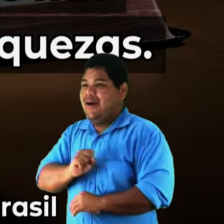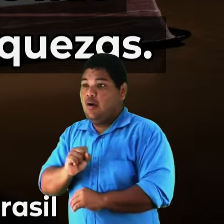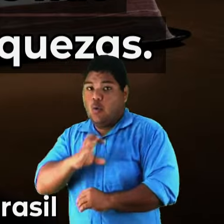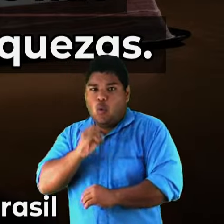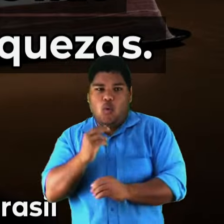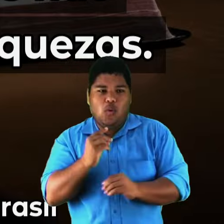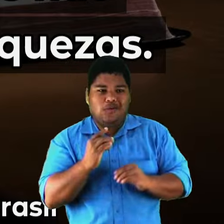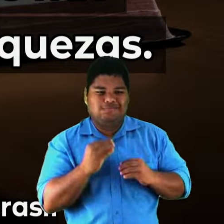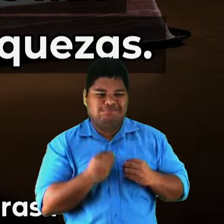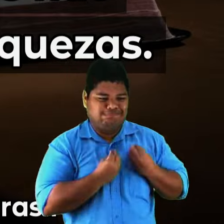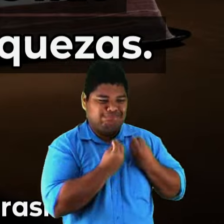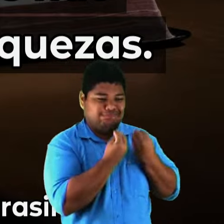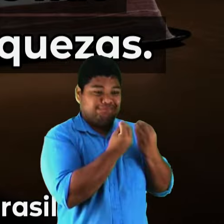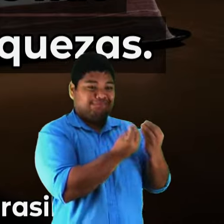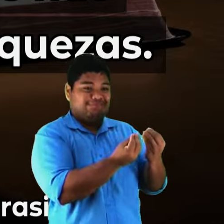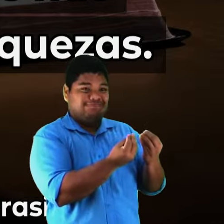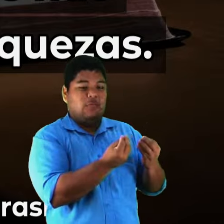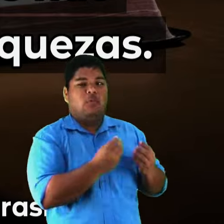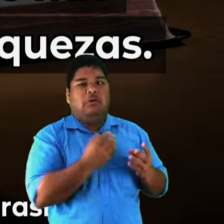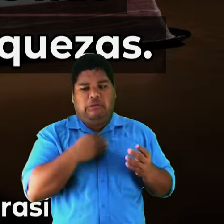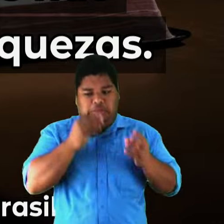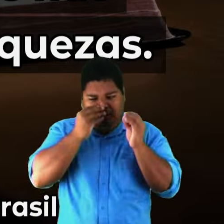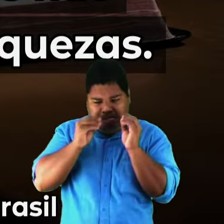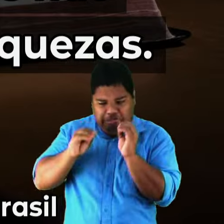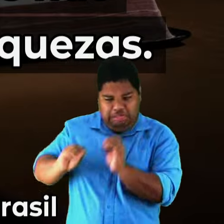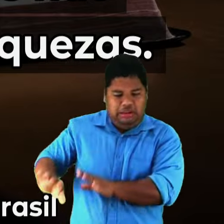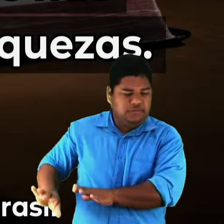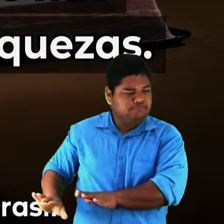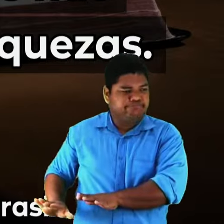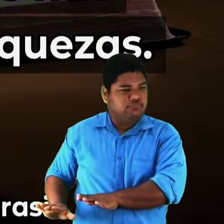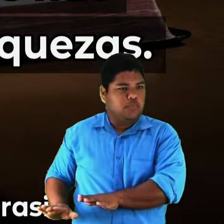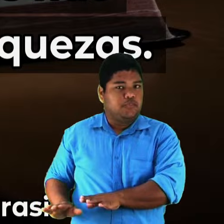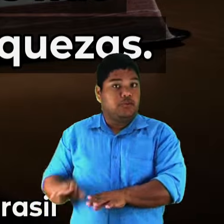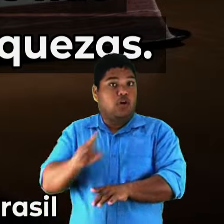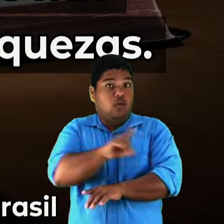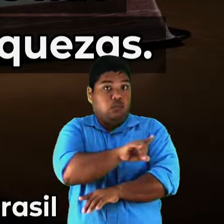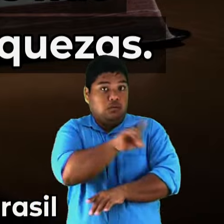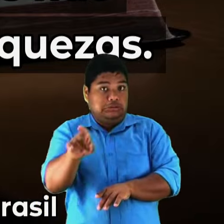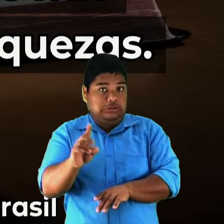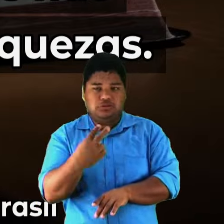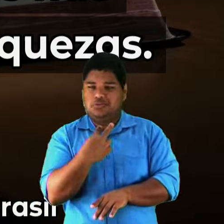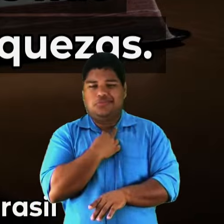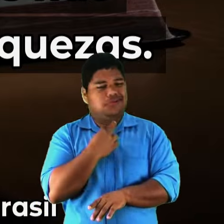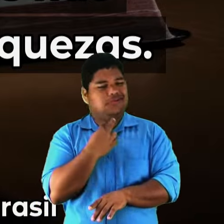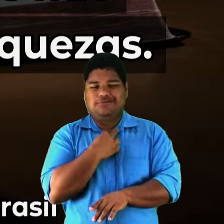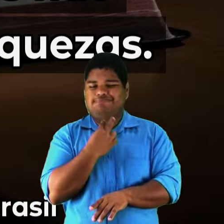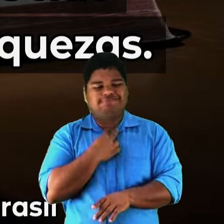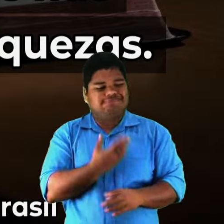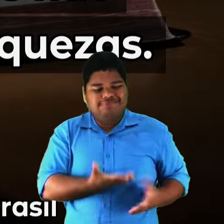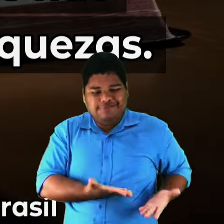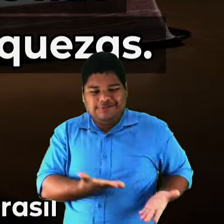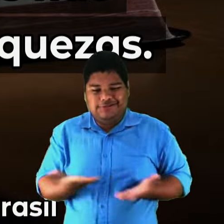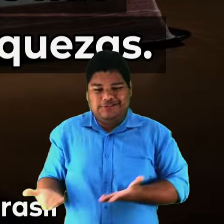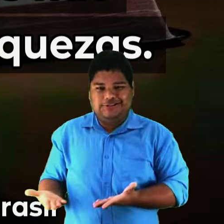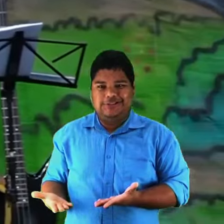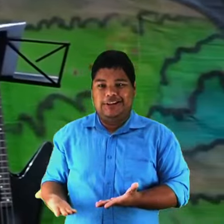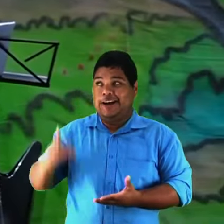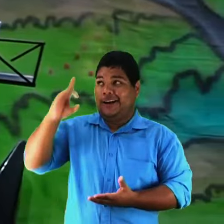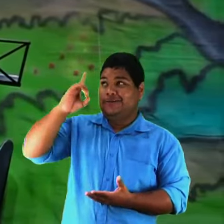um e desprezar o outro. Vocês não podem servir a Deus e às